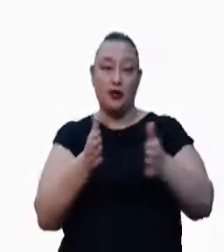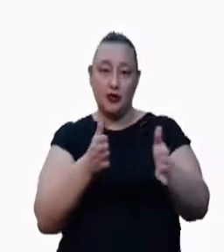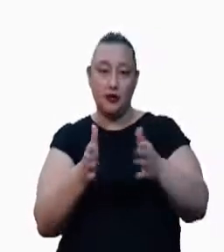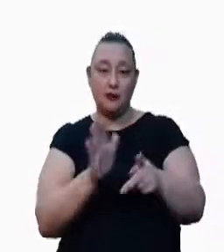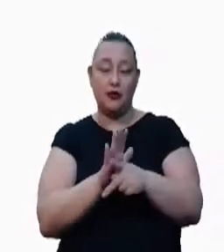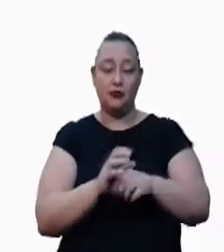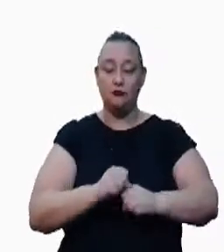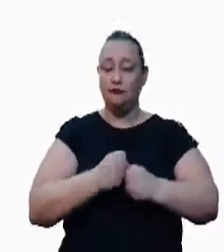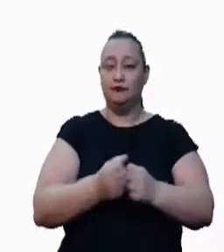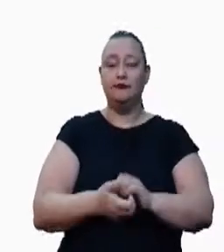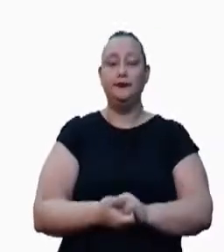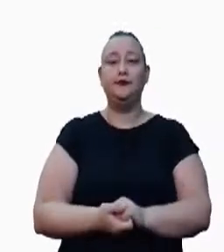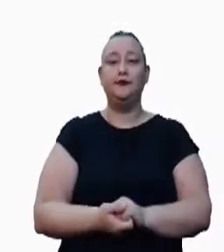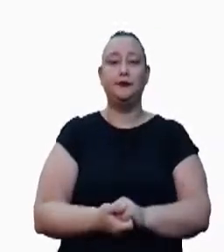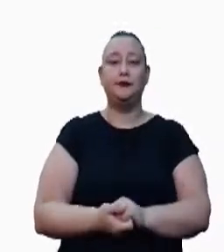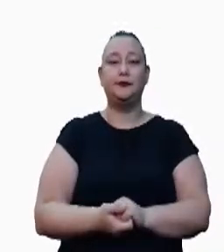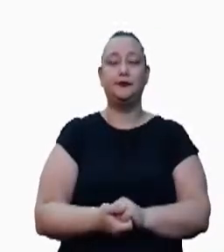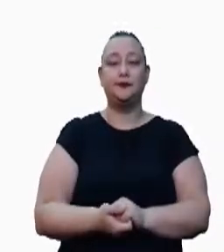de reação adversa.